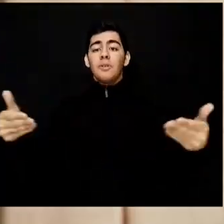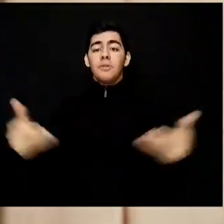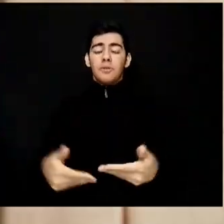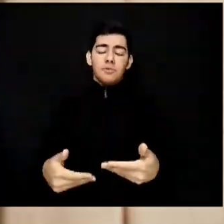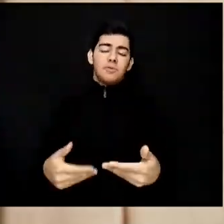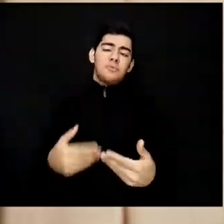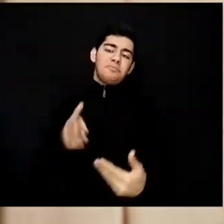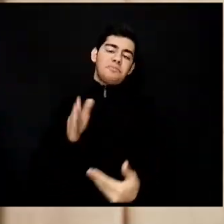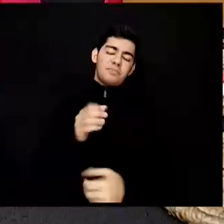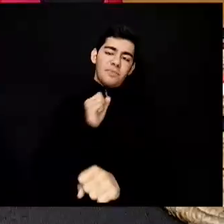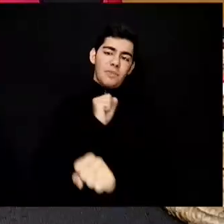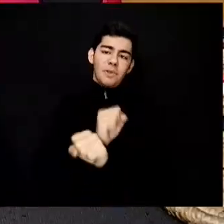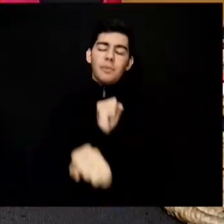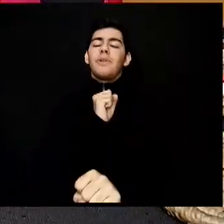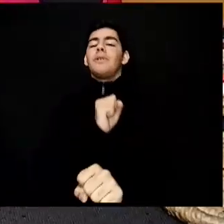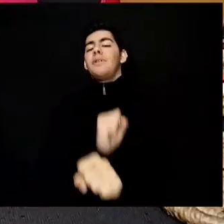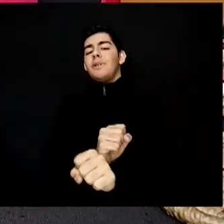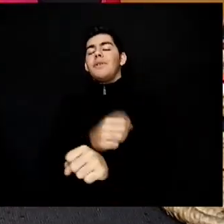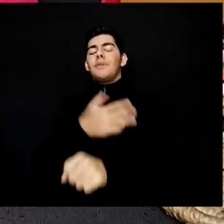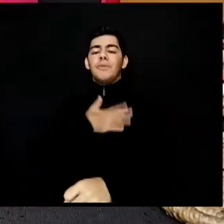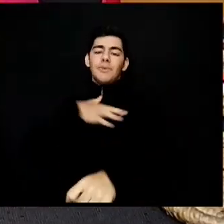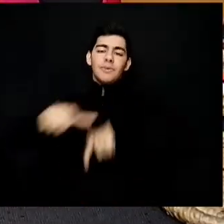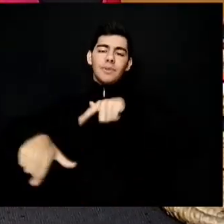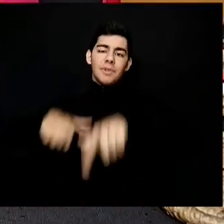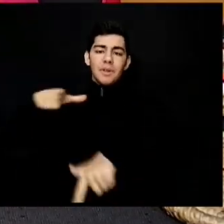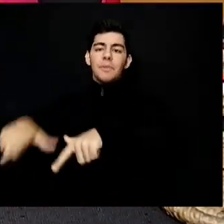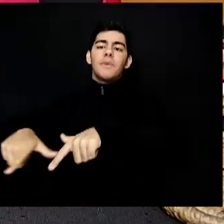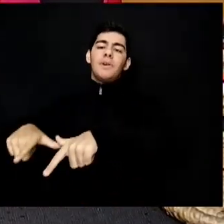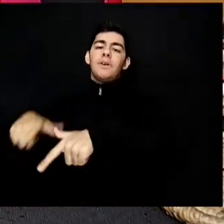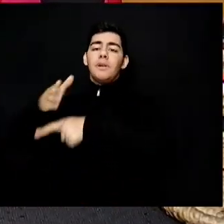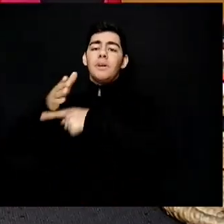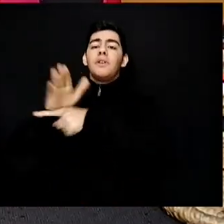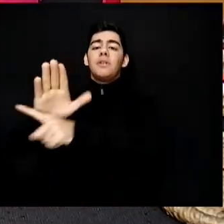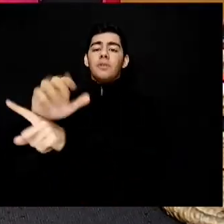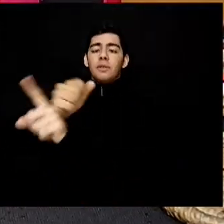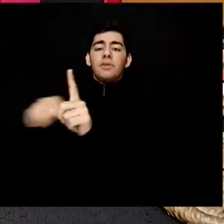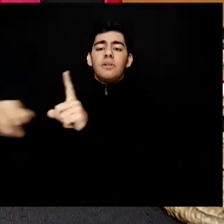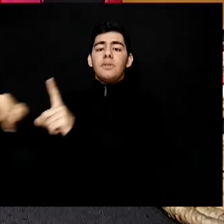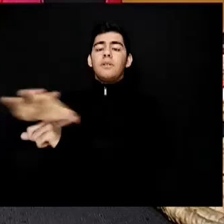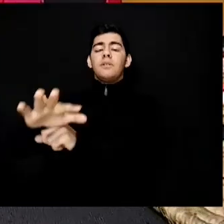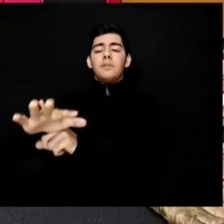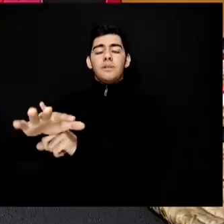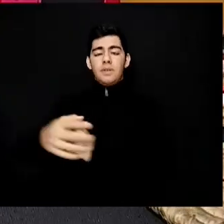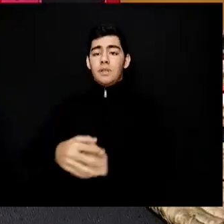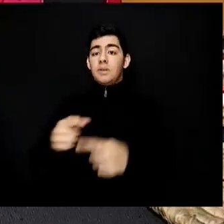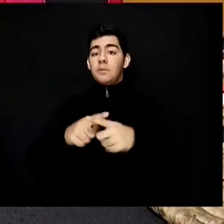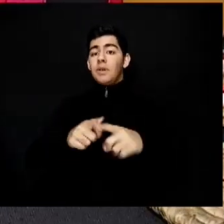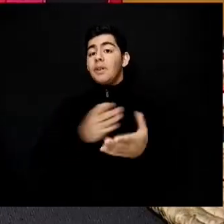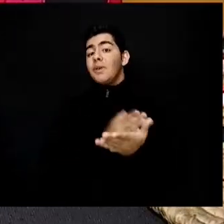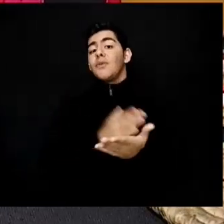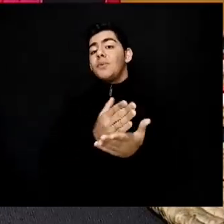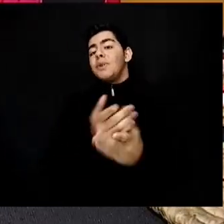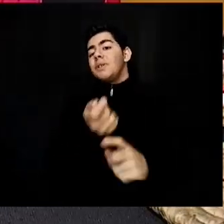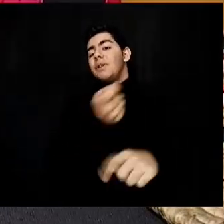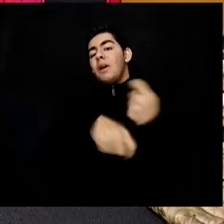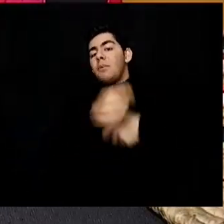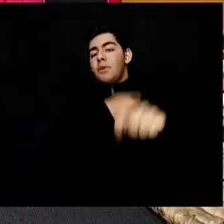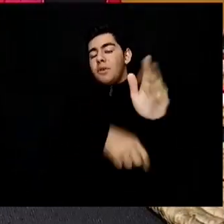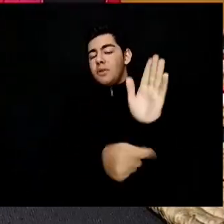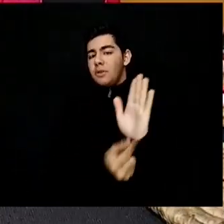assistência social, hoje estou caminhando aí, empreendendo e também fazendo oficinas,